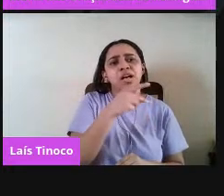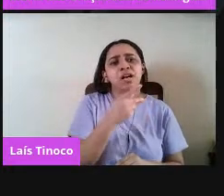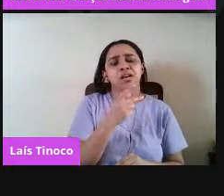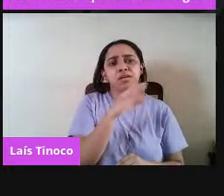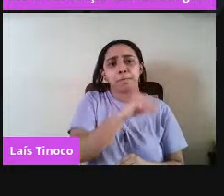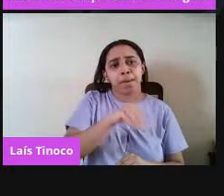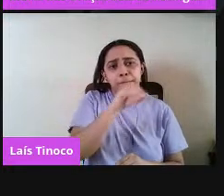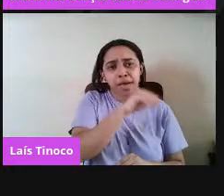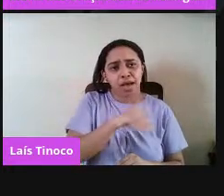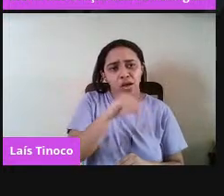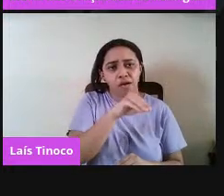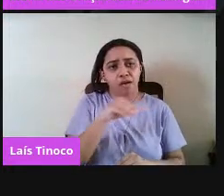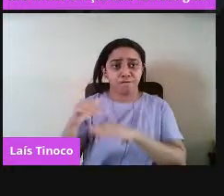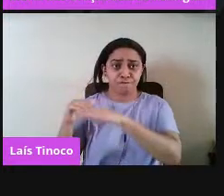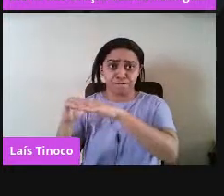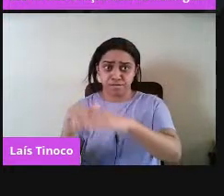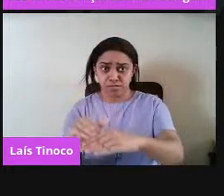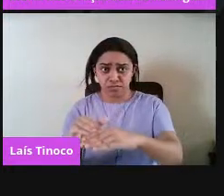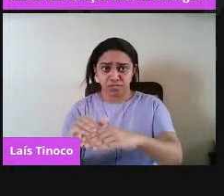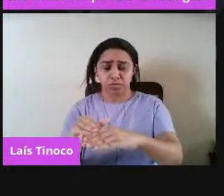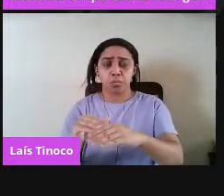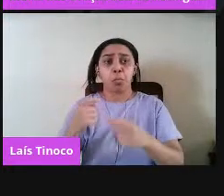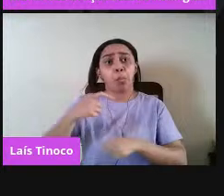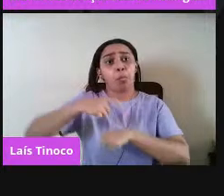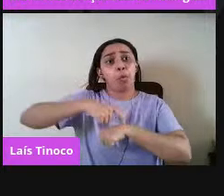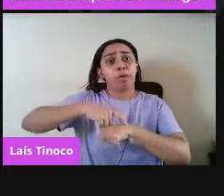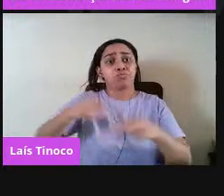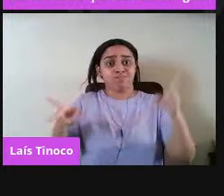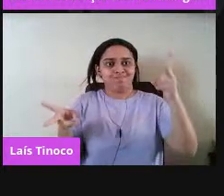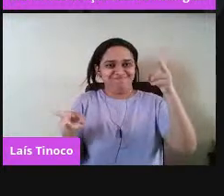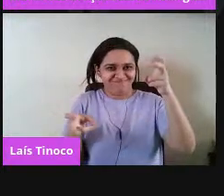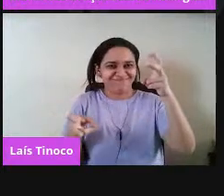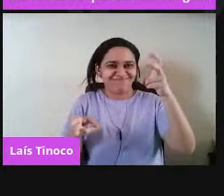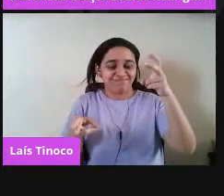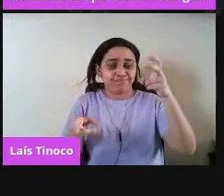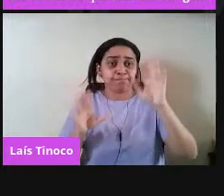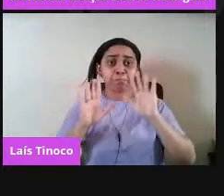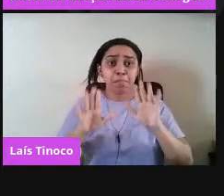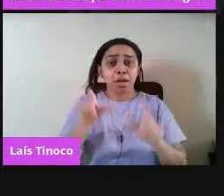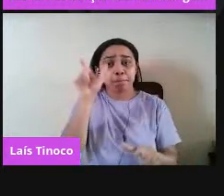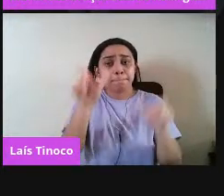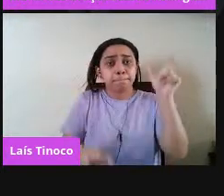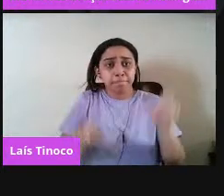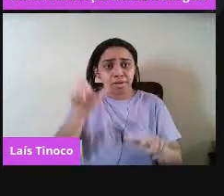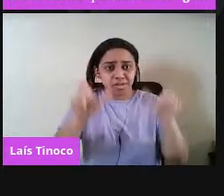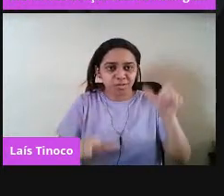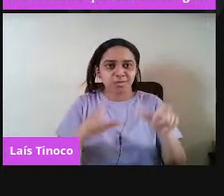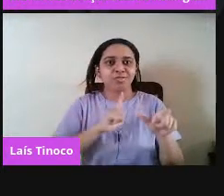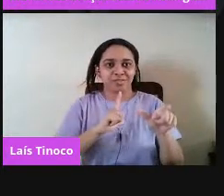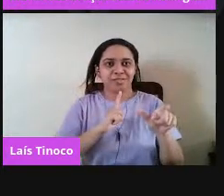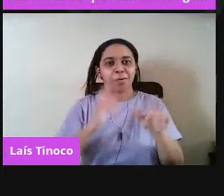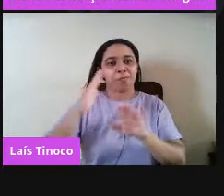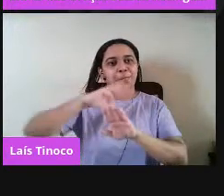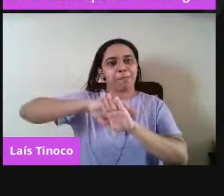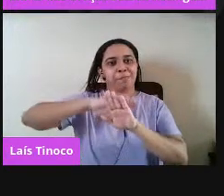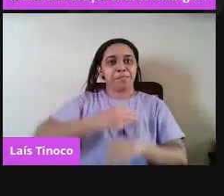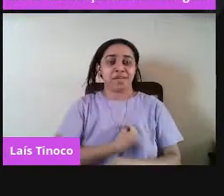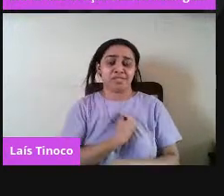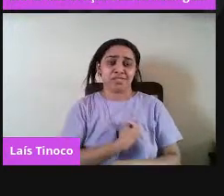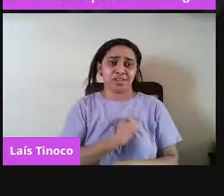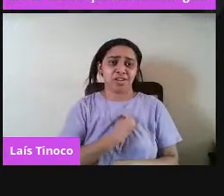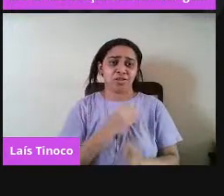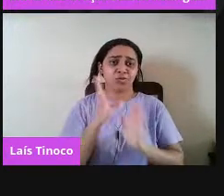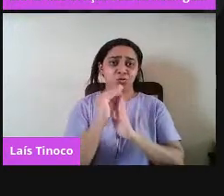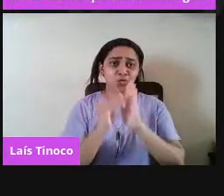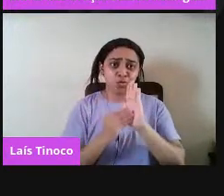palavras do enunciador, quando a gente cita. Mas também como sujeitos que estão na fonte dos conteúdos proposicionais. Então, o